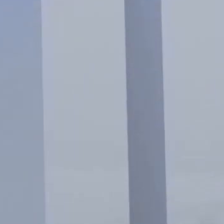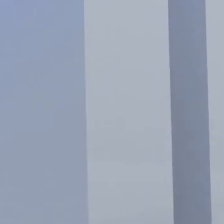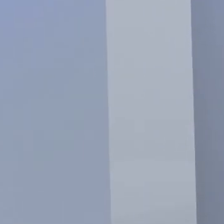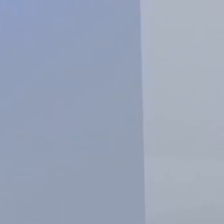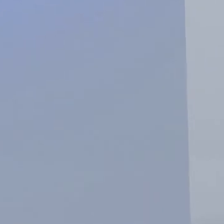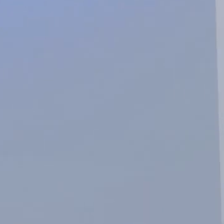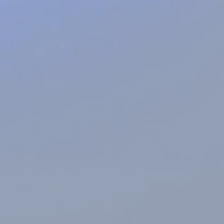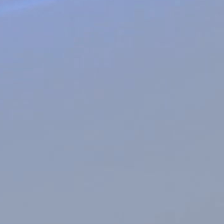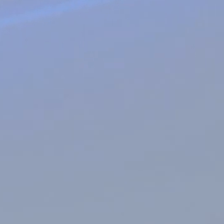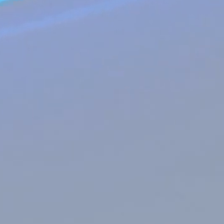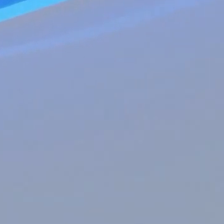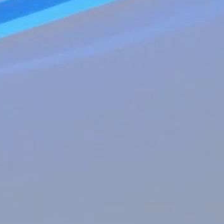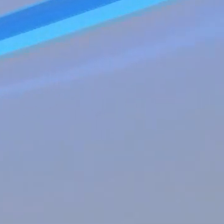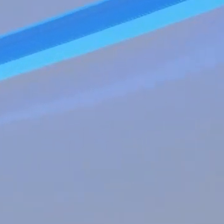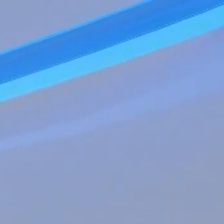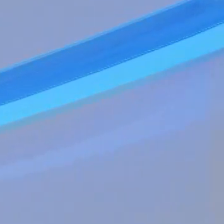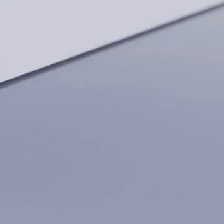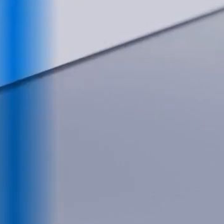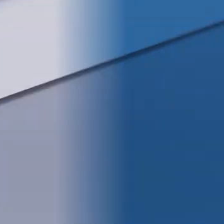Música